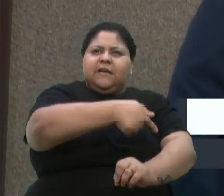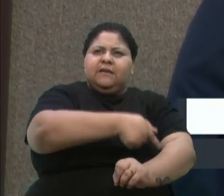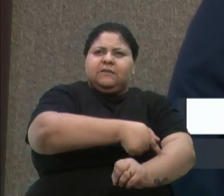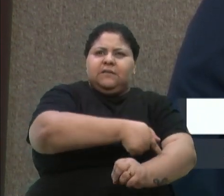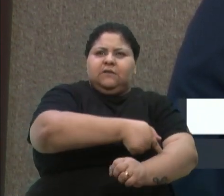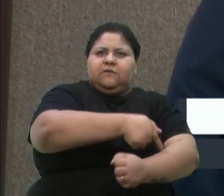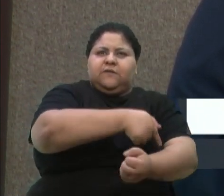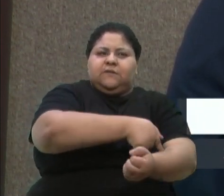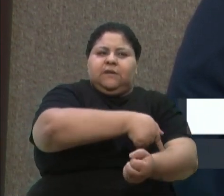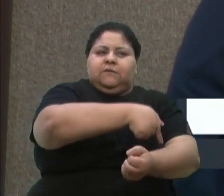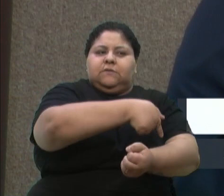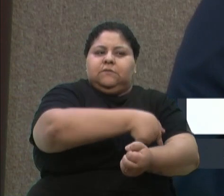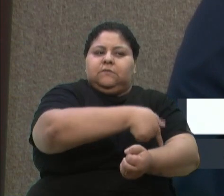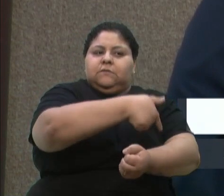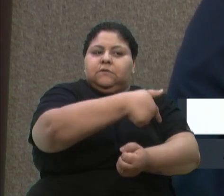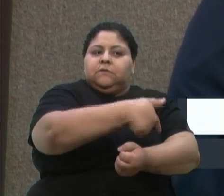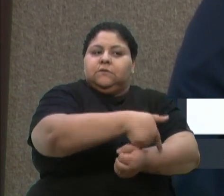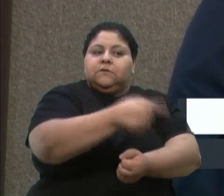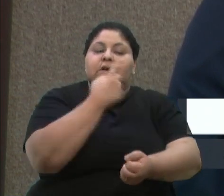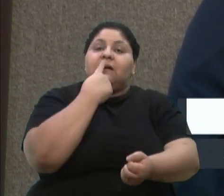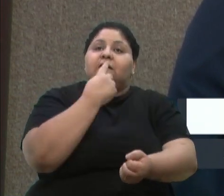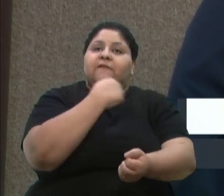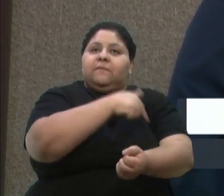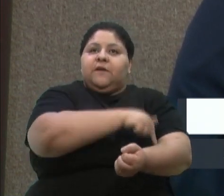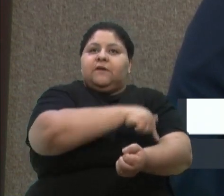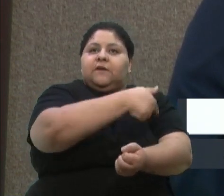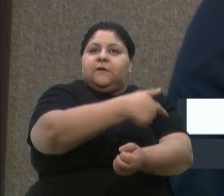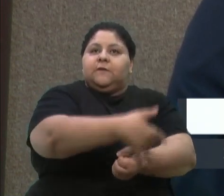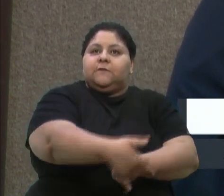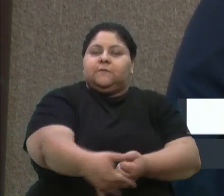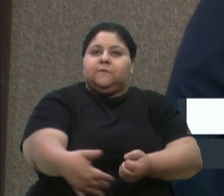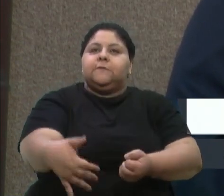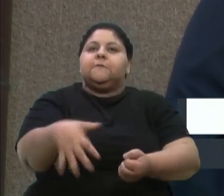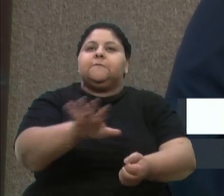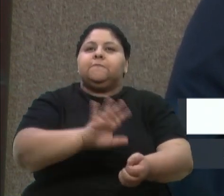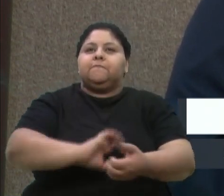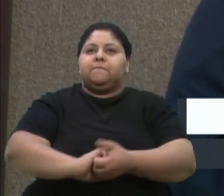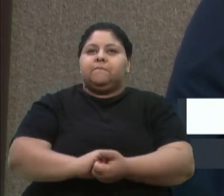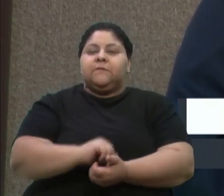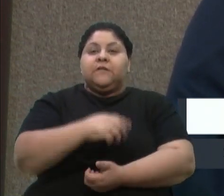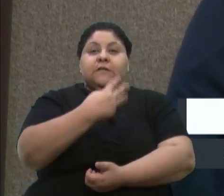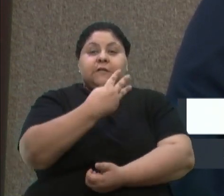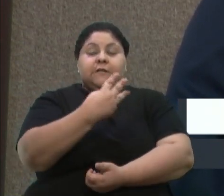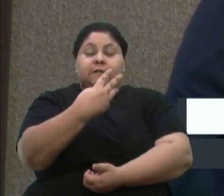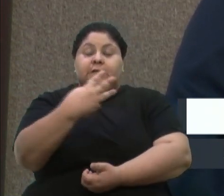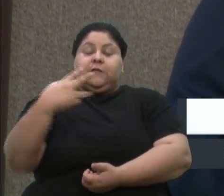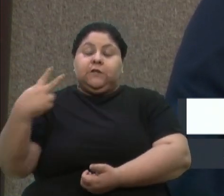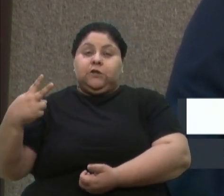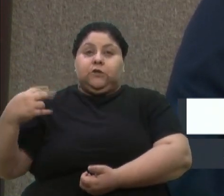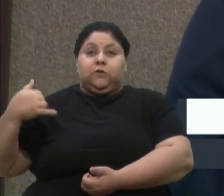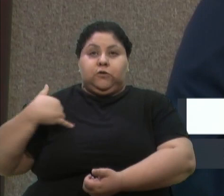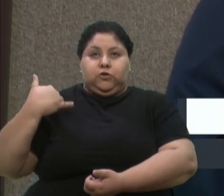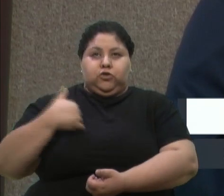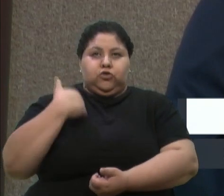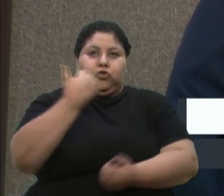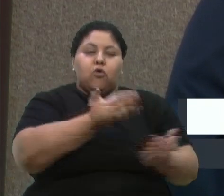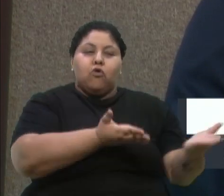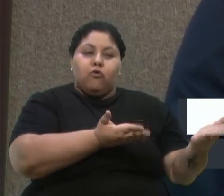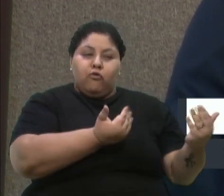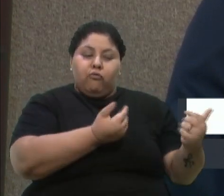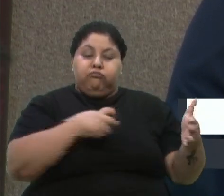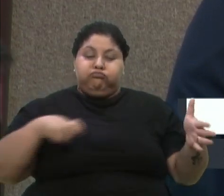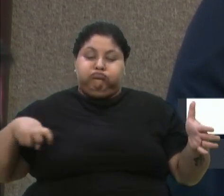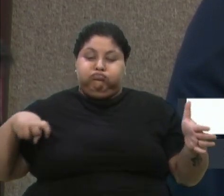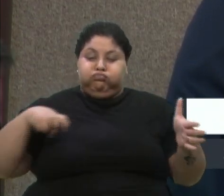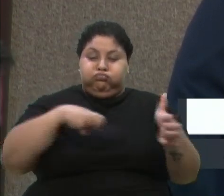delicado o estado de saúde do soldado Jonatas Ari de Lima Mota, 32 anos, um jovem, foi